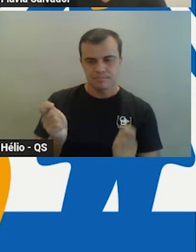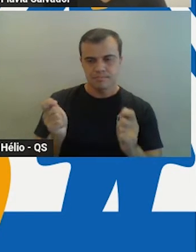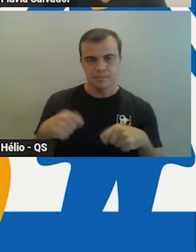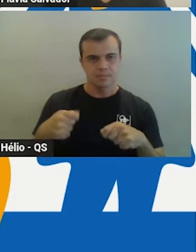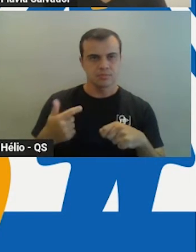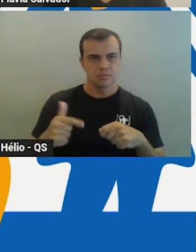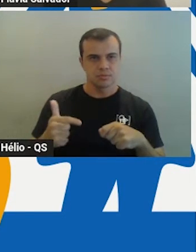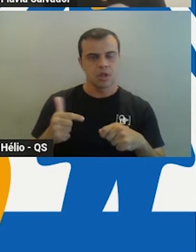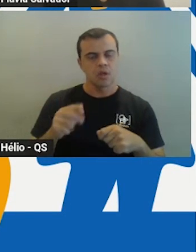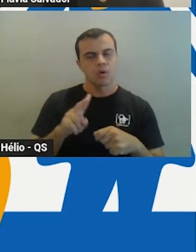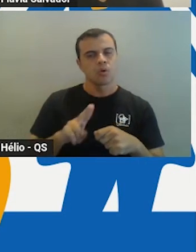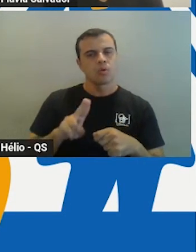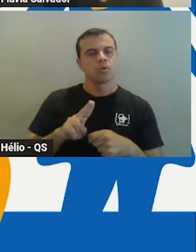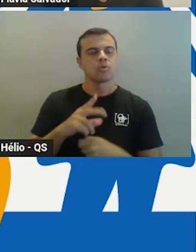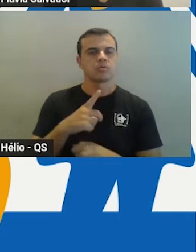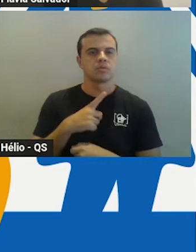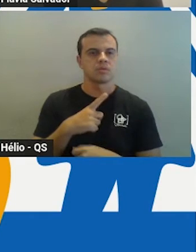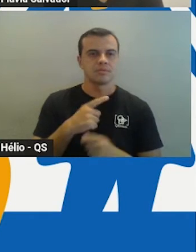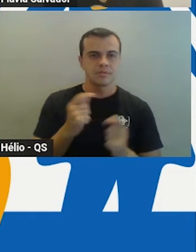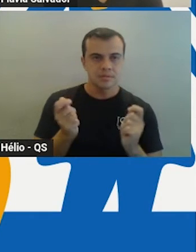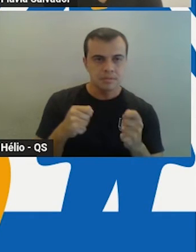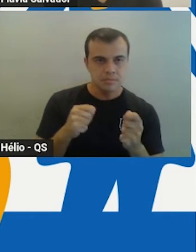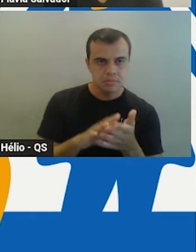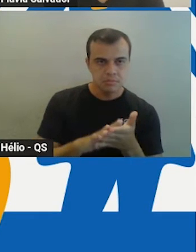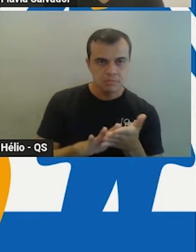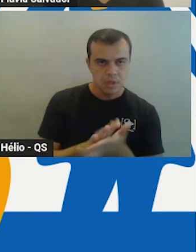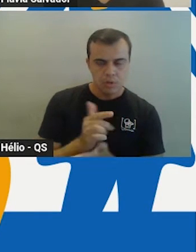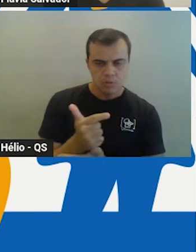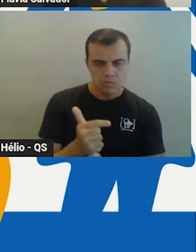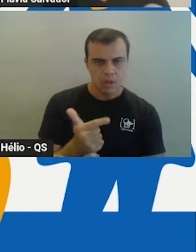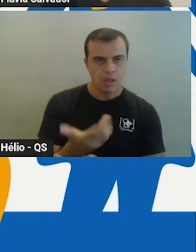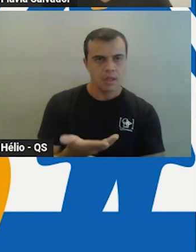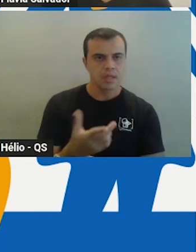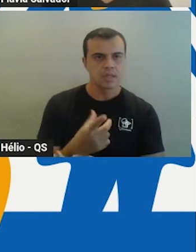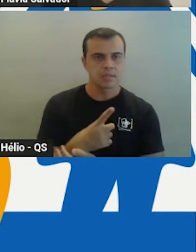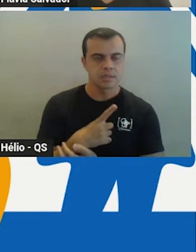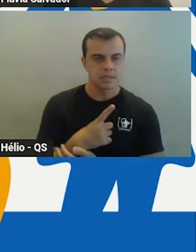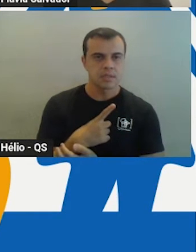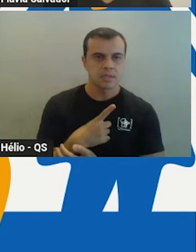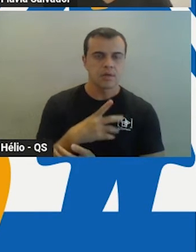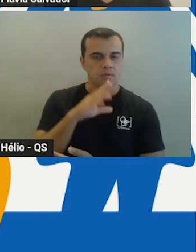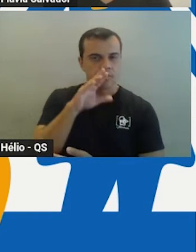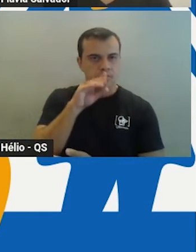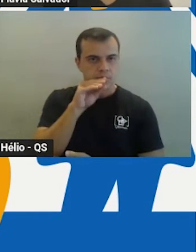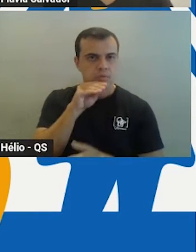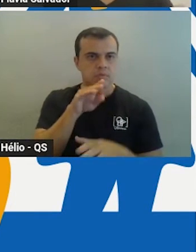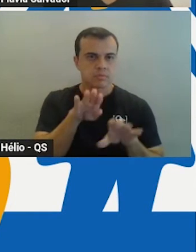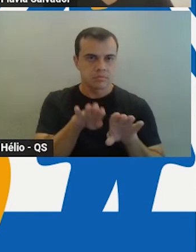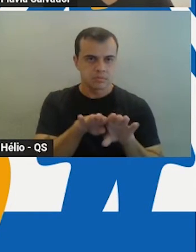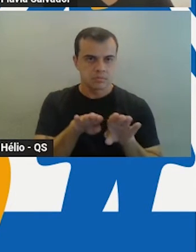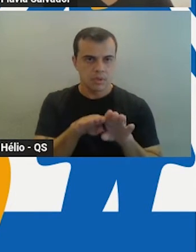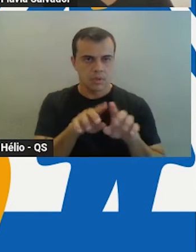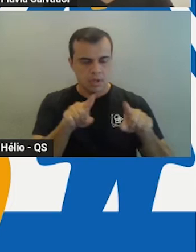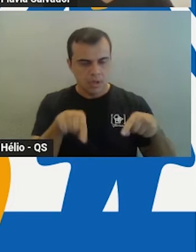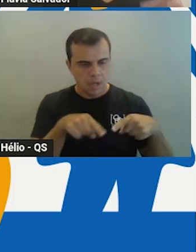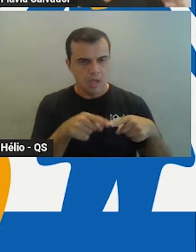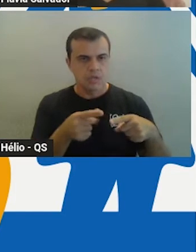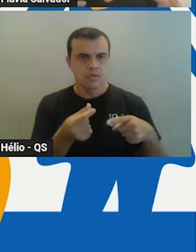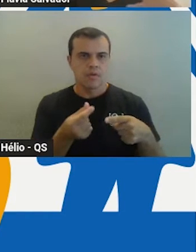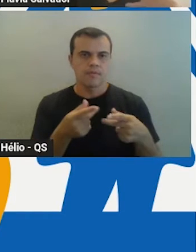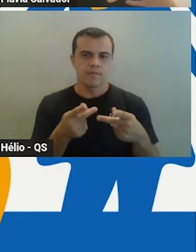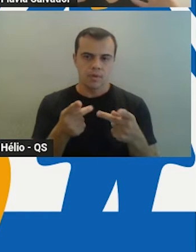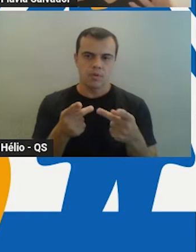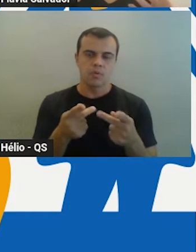ser um consumidor e não torna ela incapaz de ser um funcionário, de ser um caixa, de ser um vendedor.